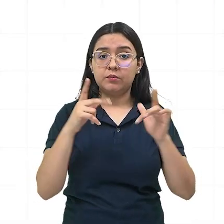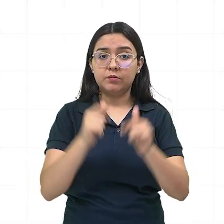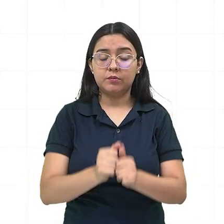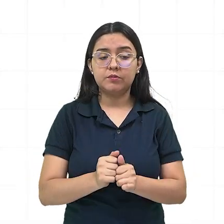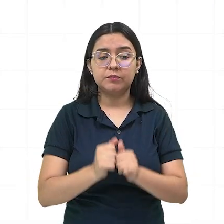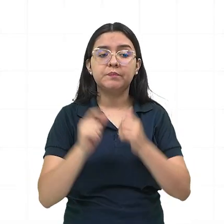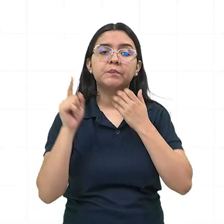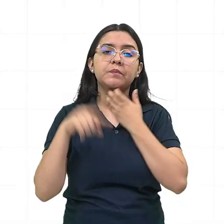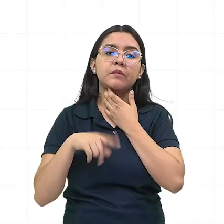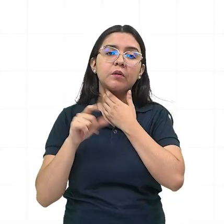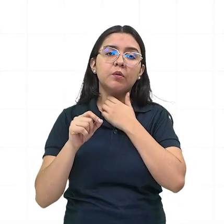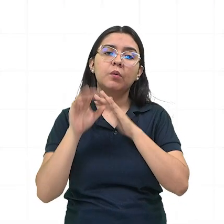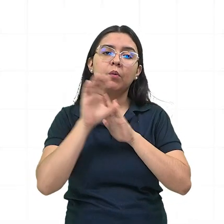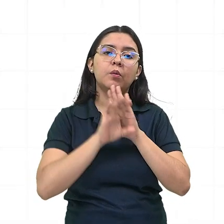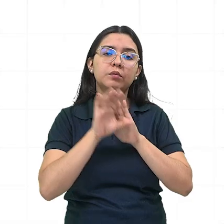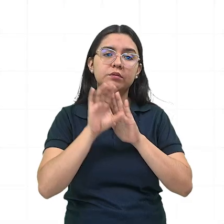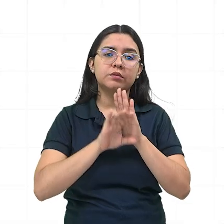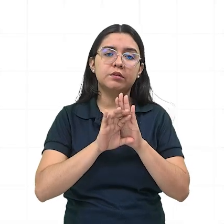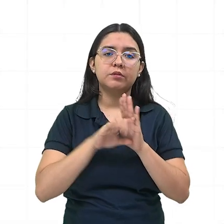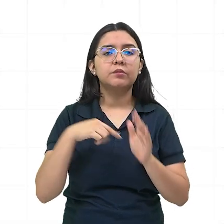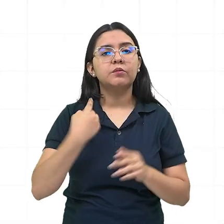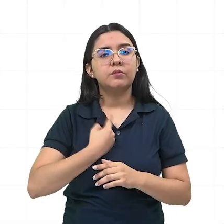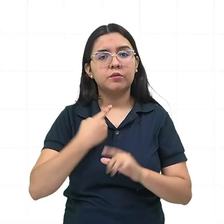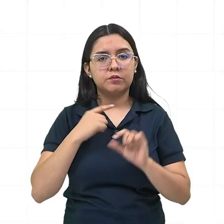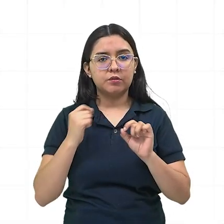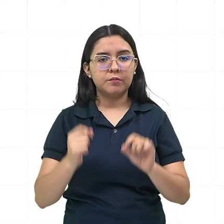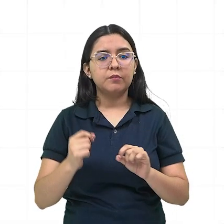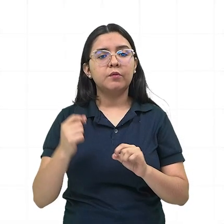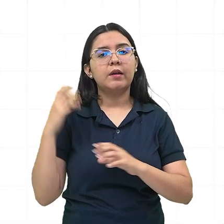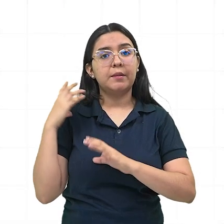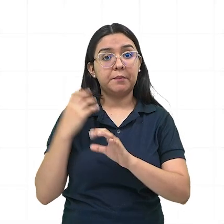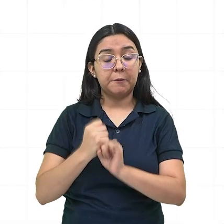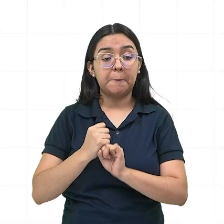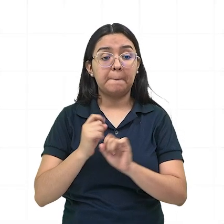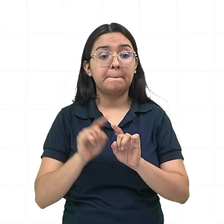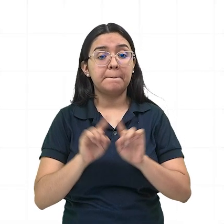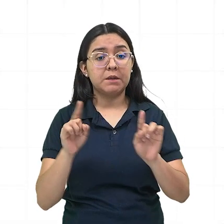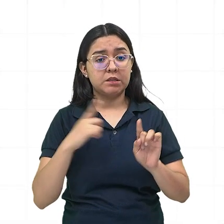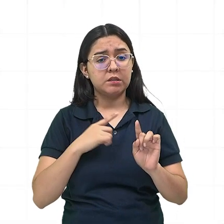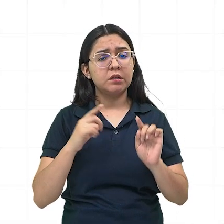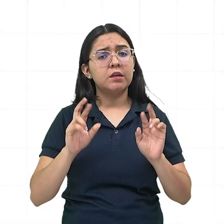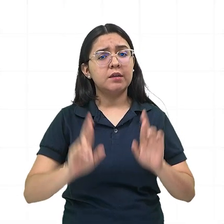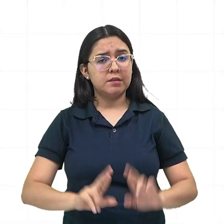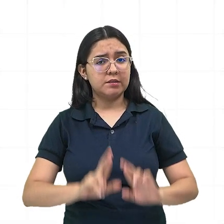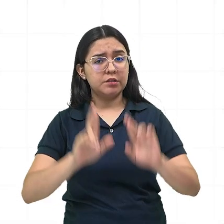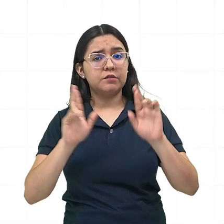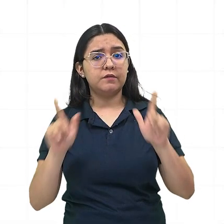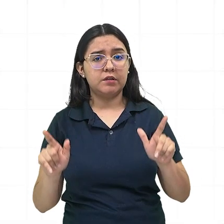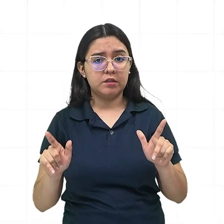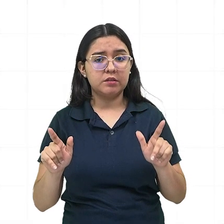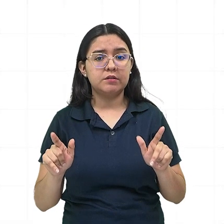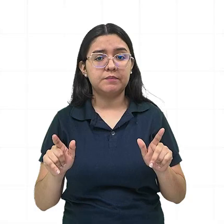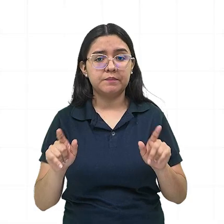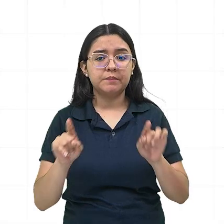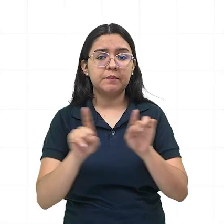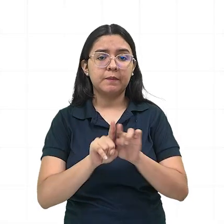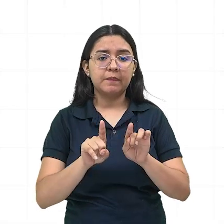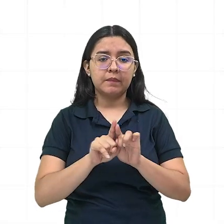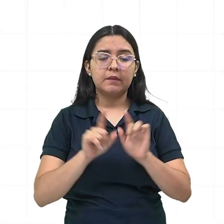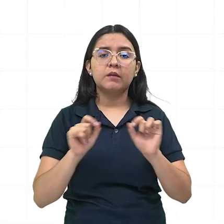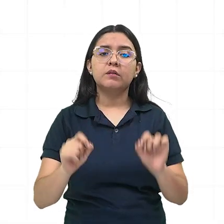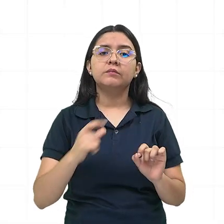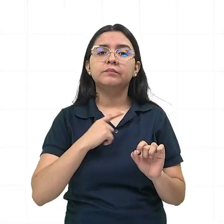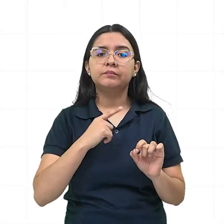Esse é um conceito que a gente só está reafirmando, tá? Mas existe uma diferença entre o Estado laico, para